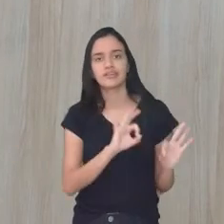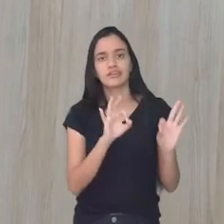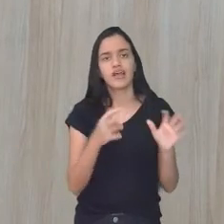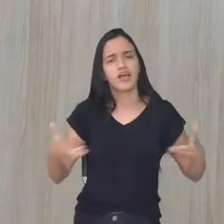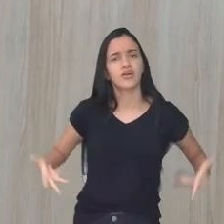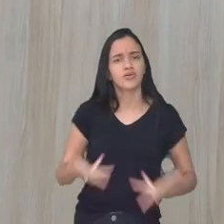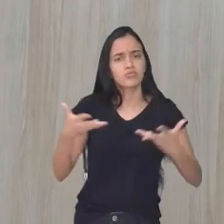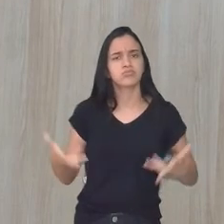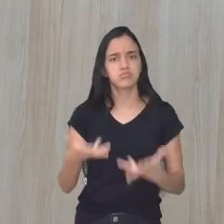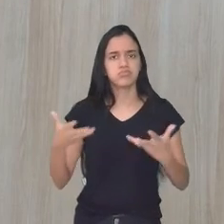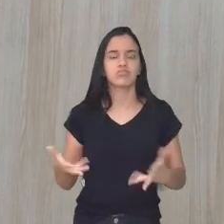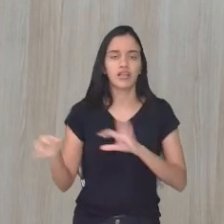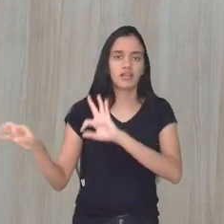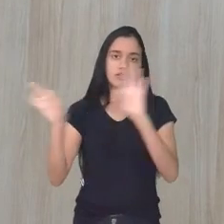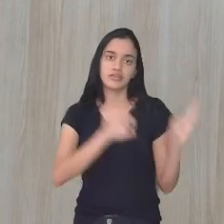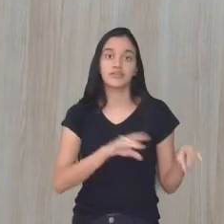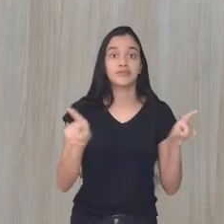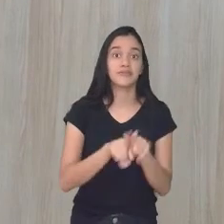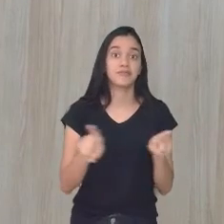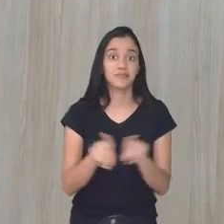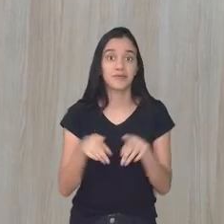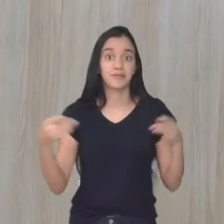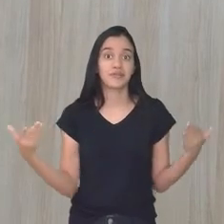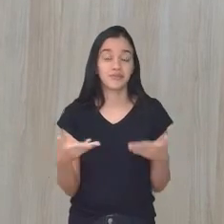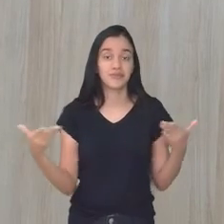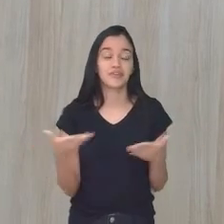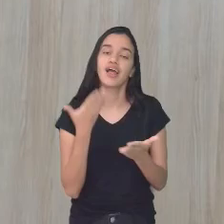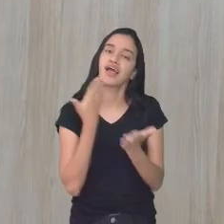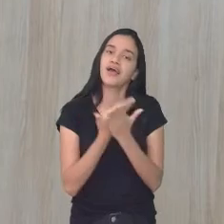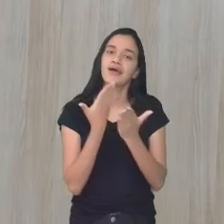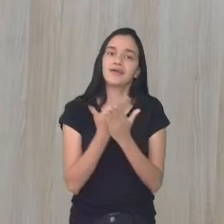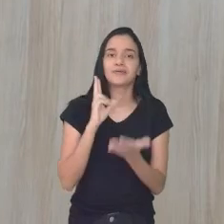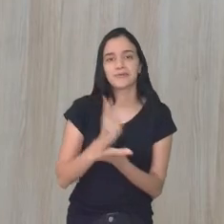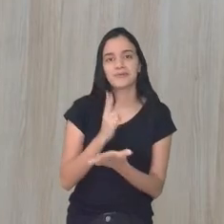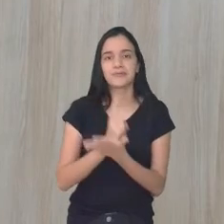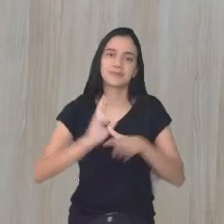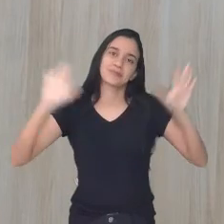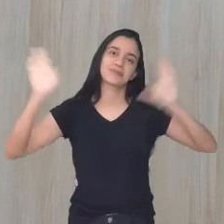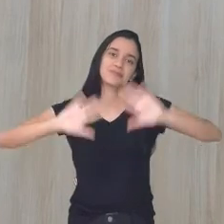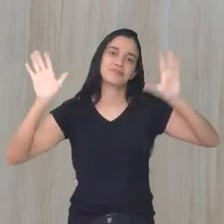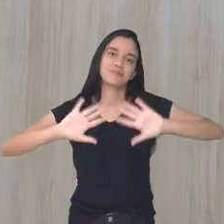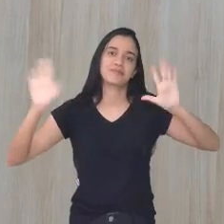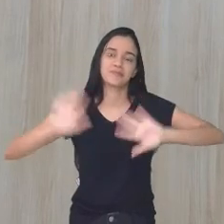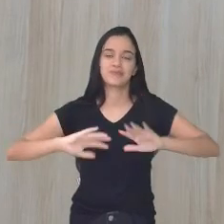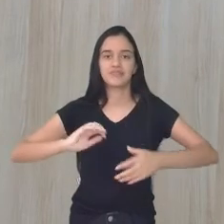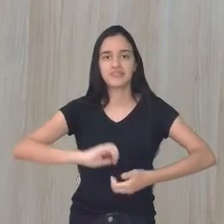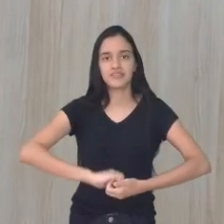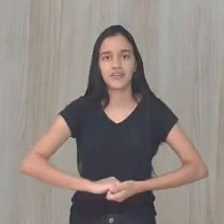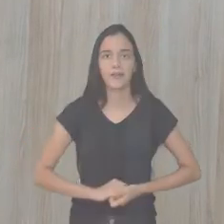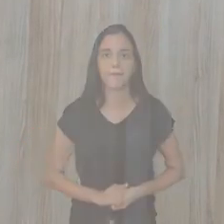Incentiva eles a assistirem também. Mas por hoje é só. Essa aula ainda continua. Tchau, tchau, pessoal.